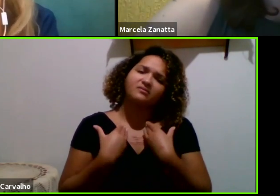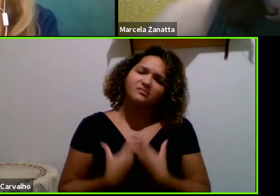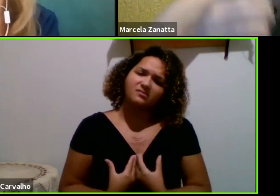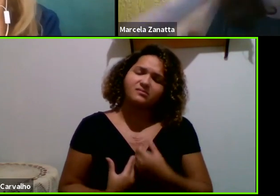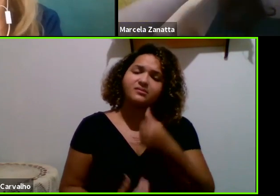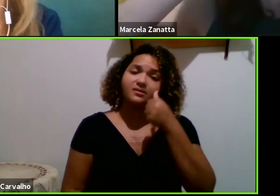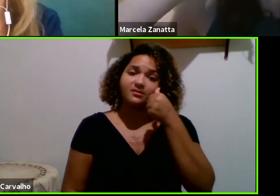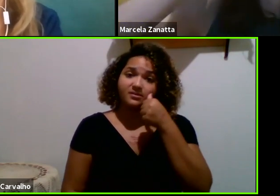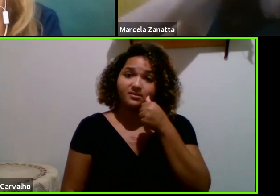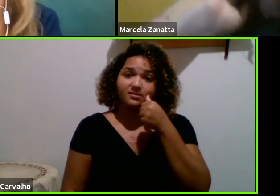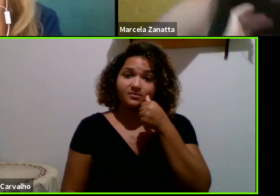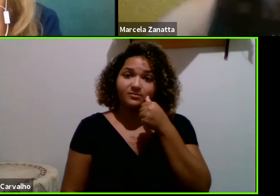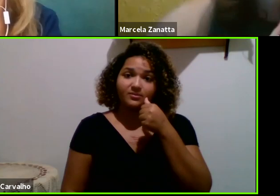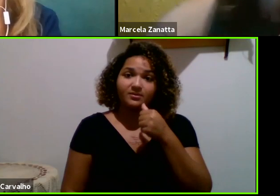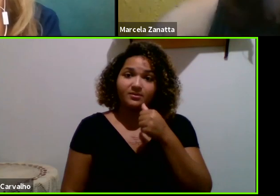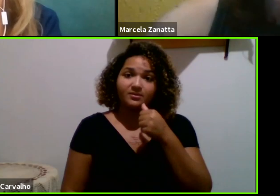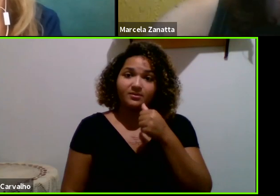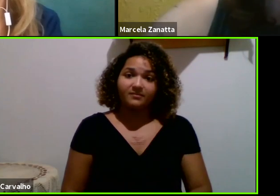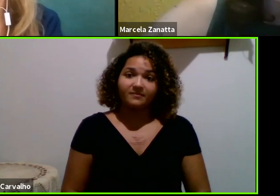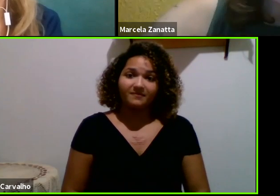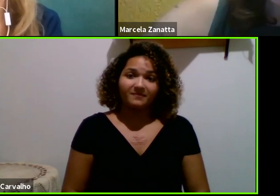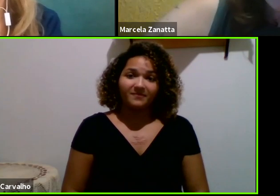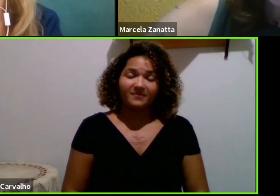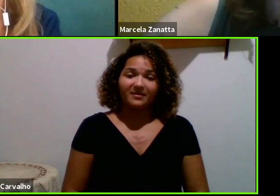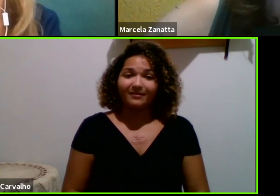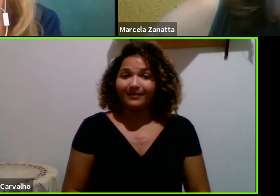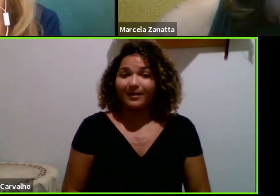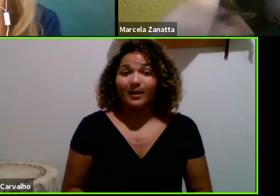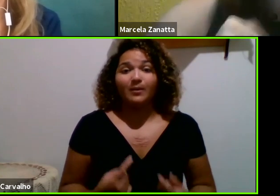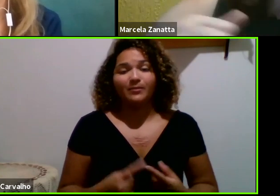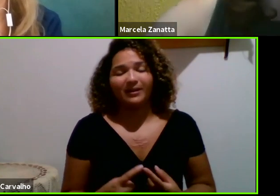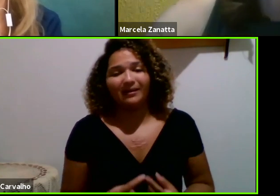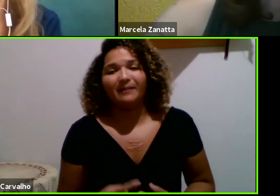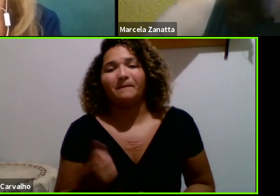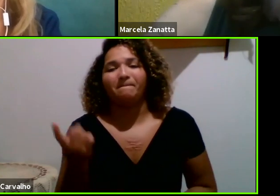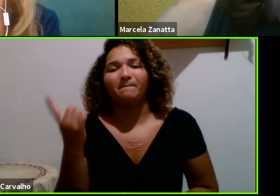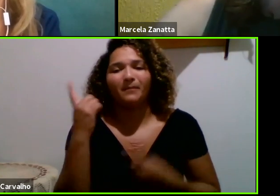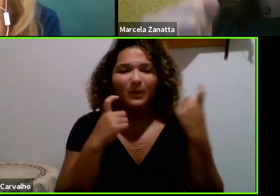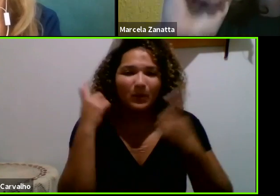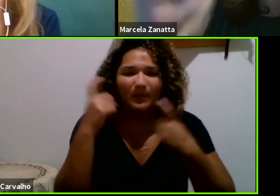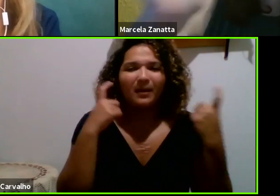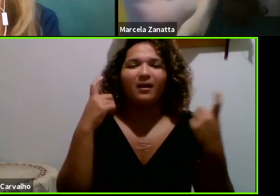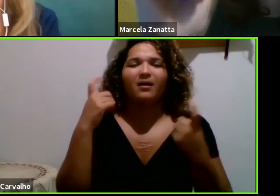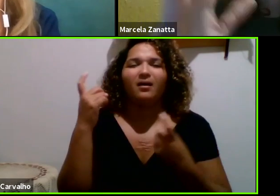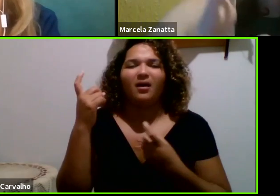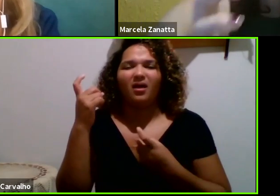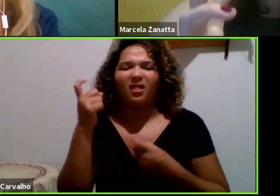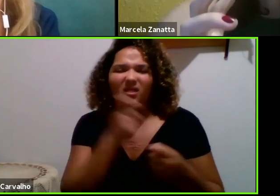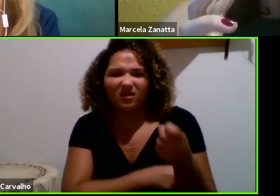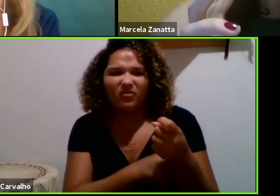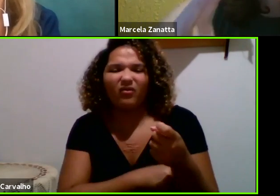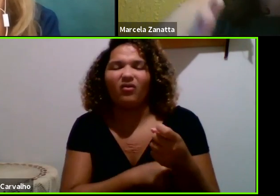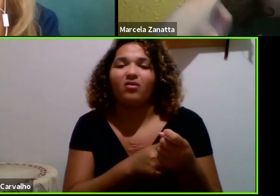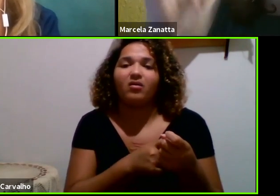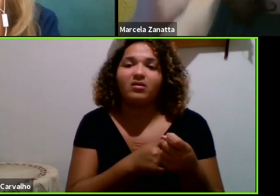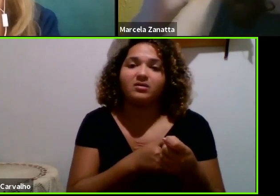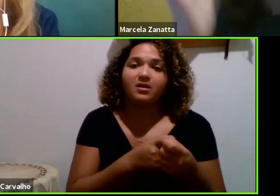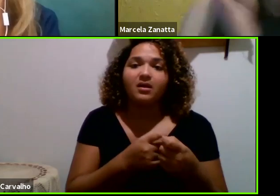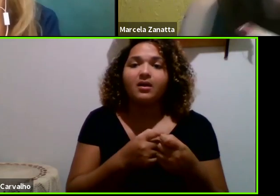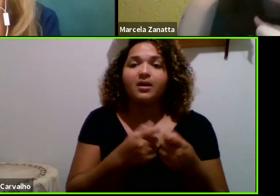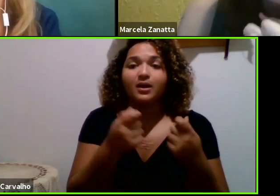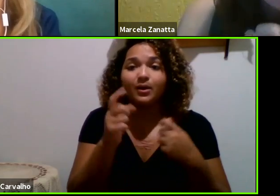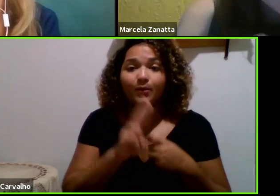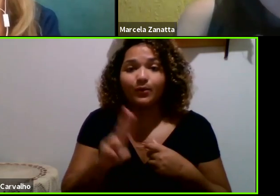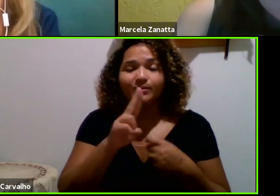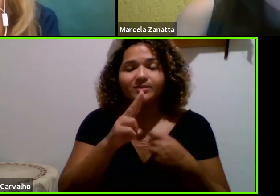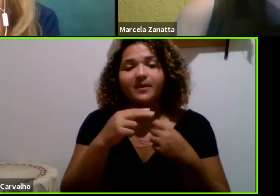sabe? Mas algumas mulheres já estão super tensas no início do parto e a gente acaba usando até antes esse de chacoalhar para dar uma relaxada.